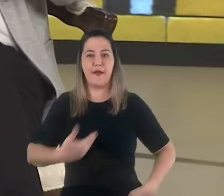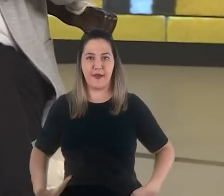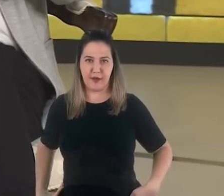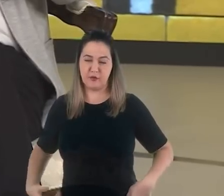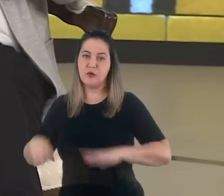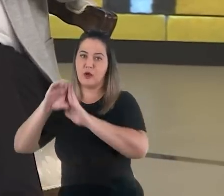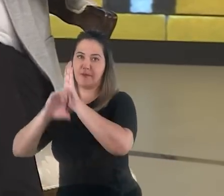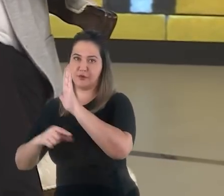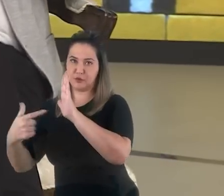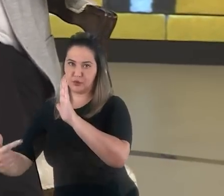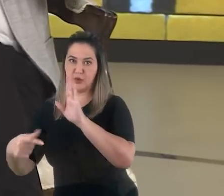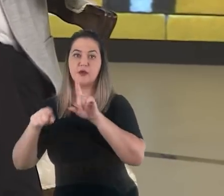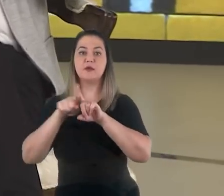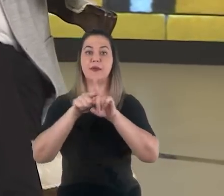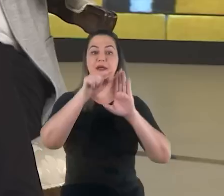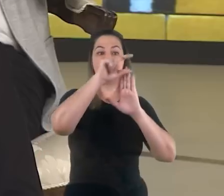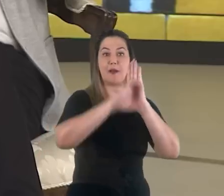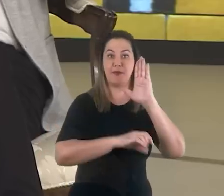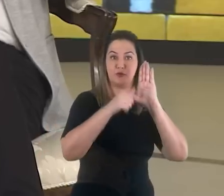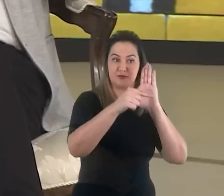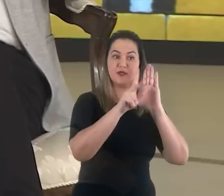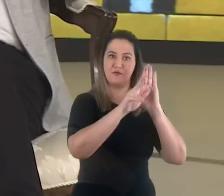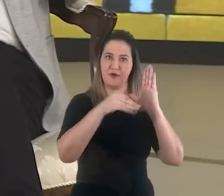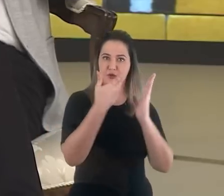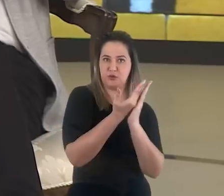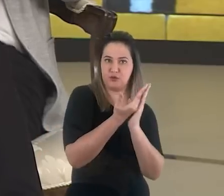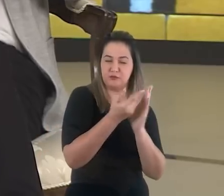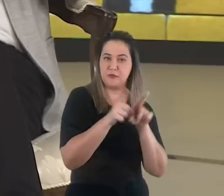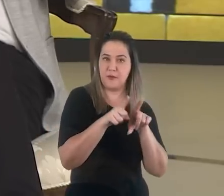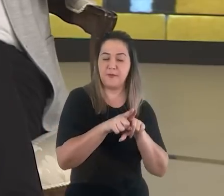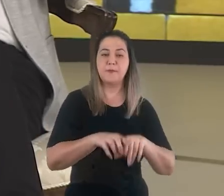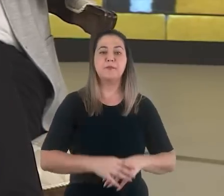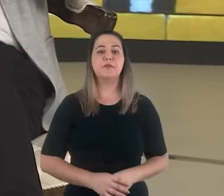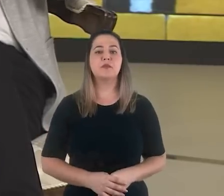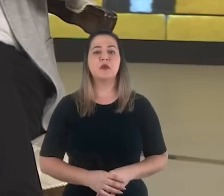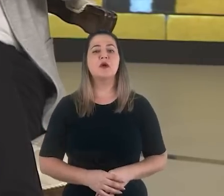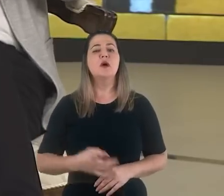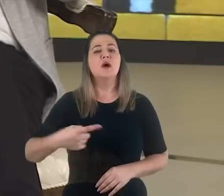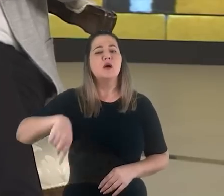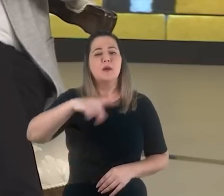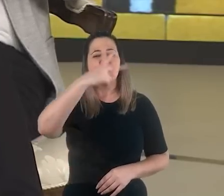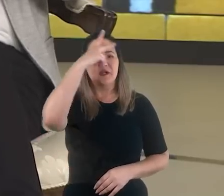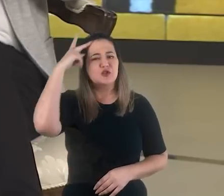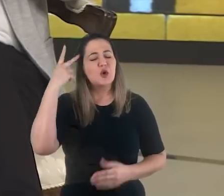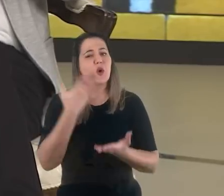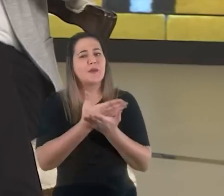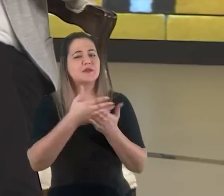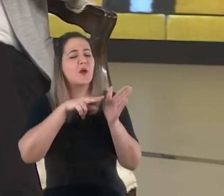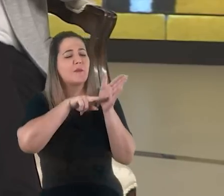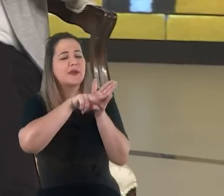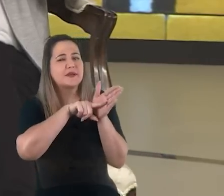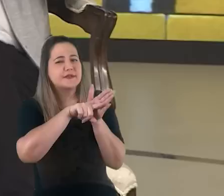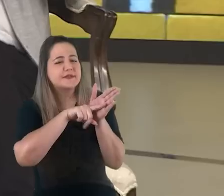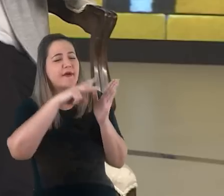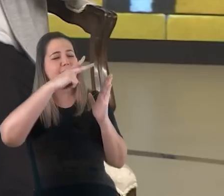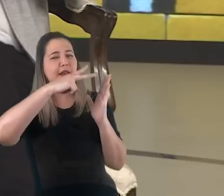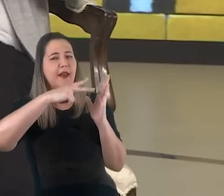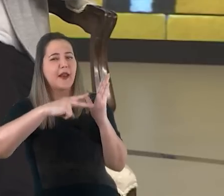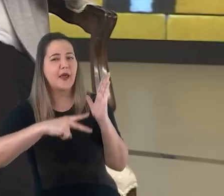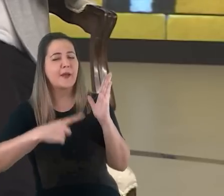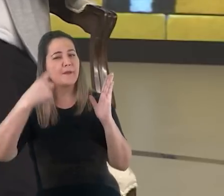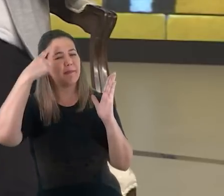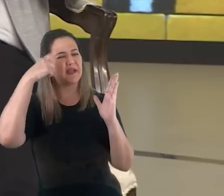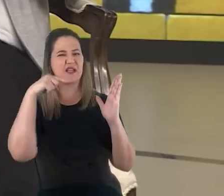que ainda vamos estudar, esse esquema foi amplamente considerado por muitos estudiosos como sendo algo